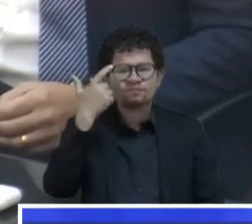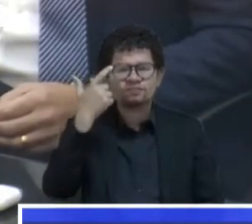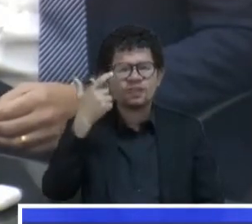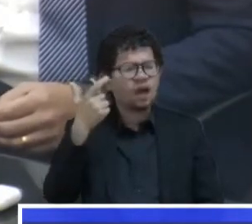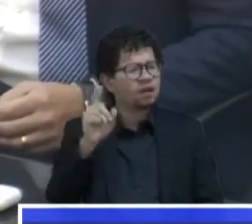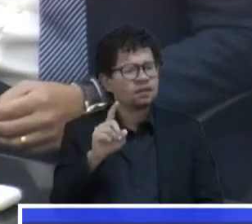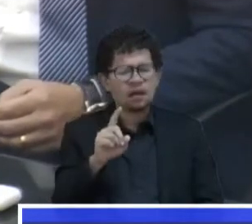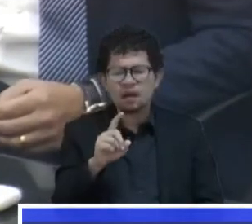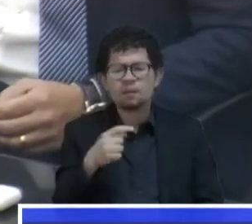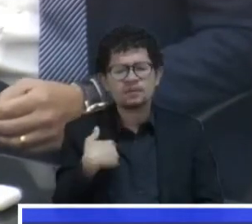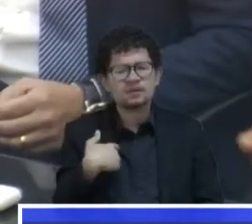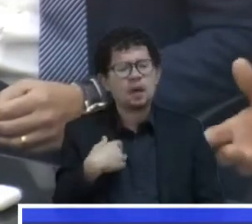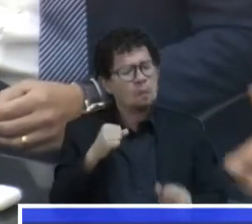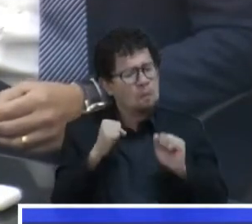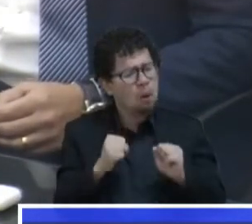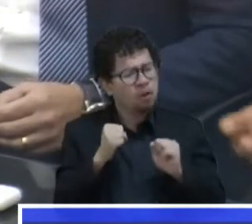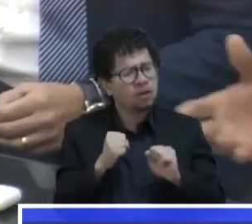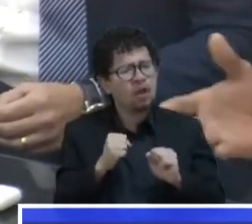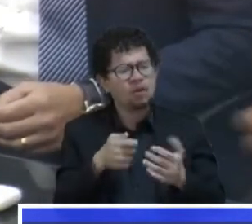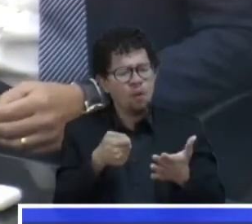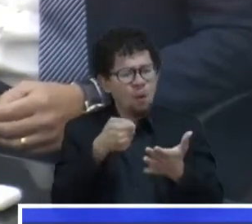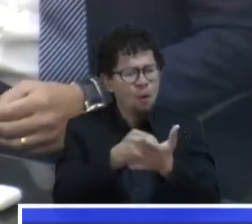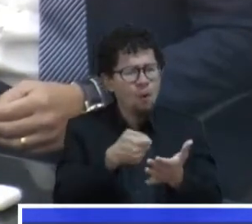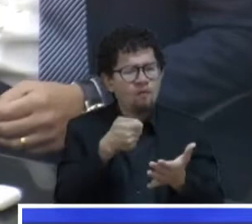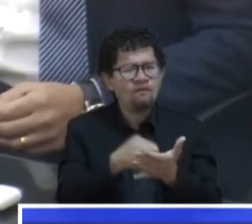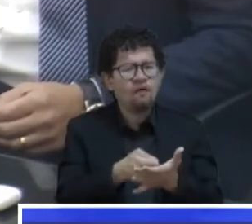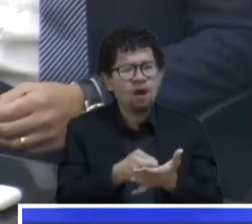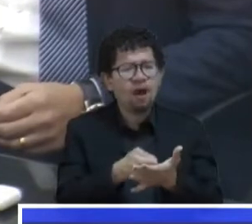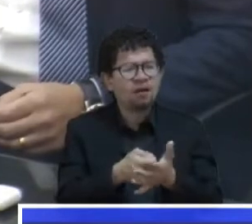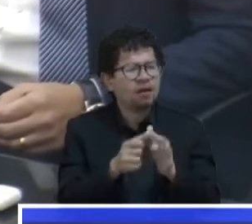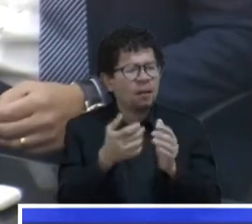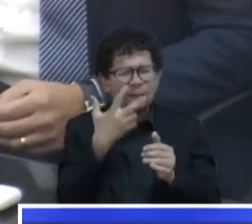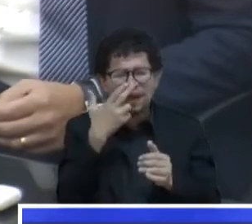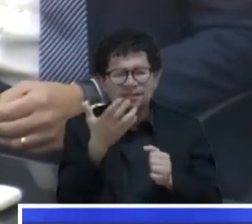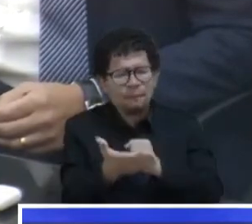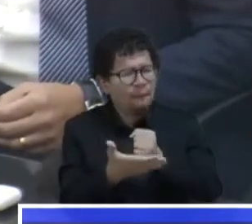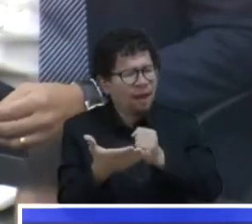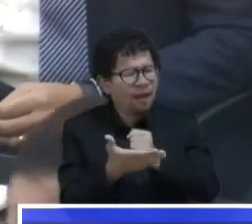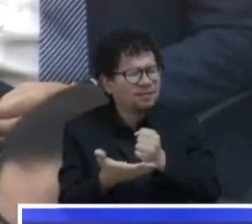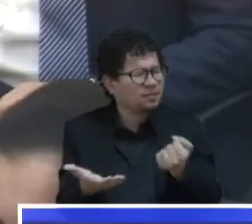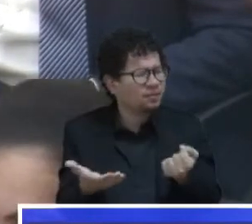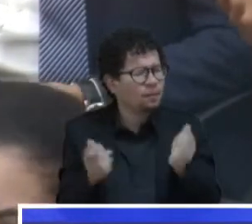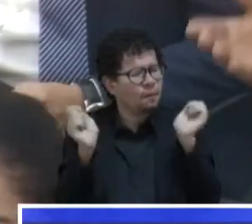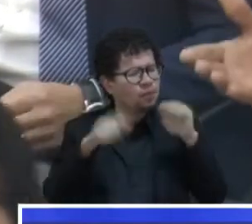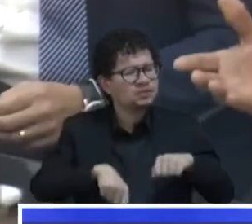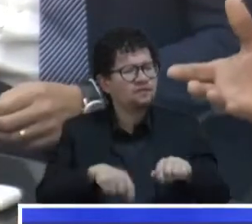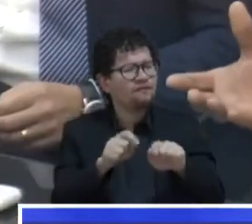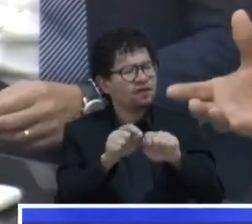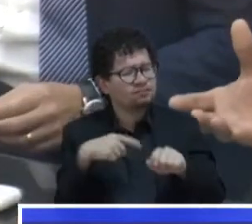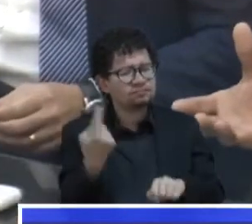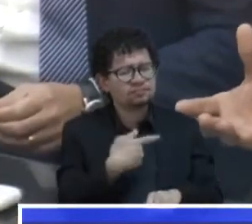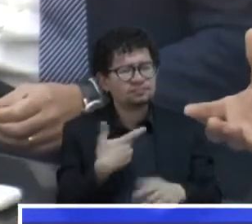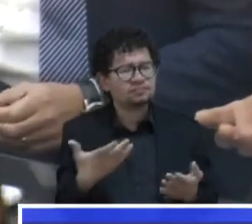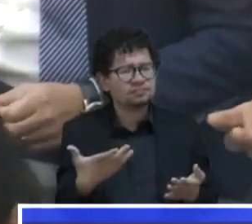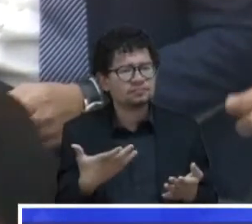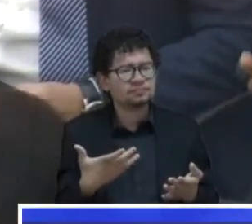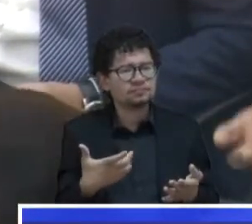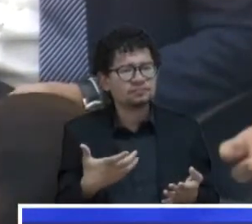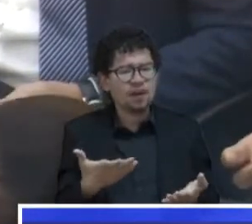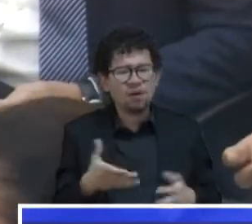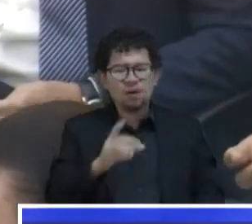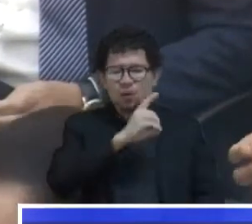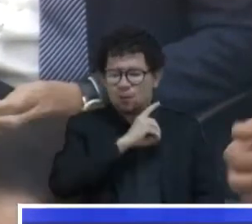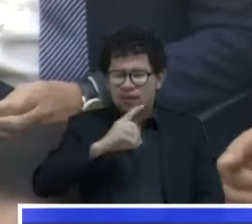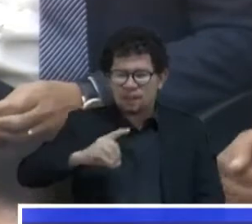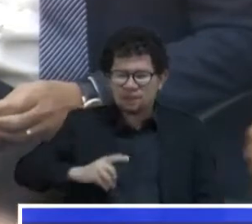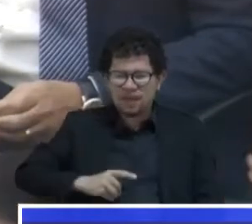convocar, é o mínimo que ele pode fazer. E agora, tirar a autoridade do deputado e